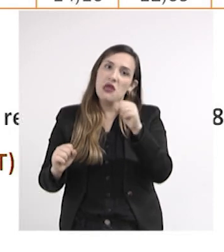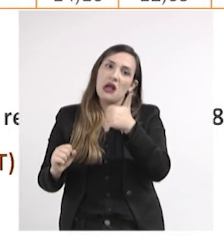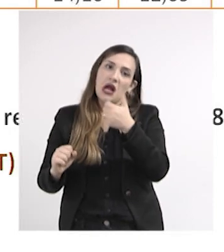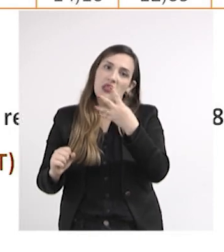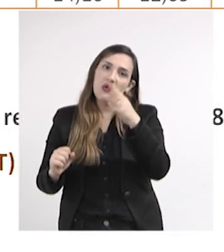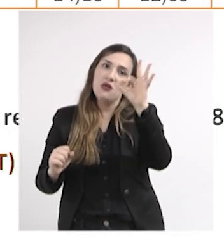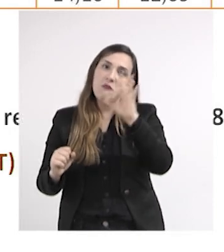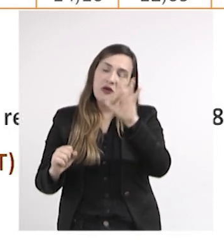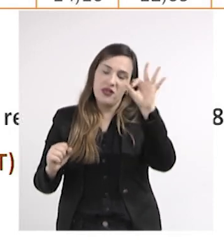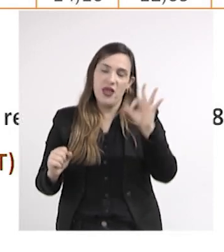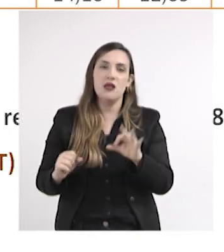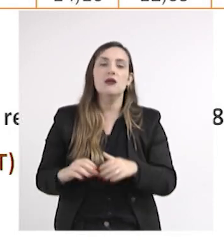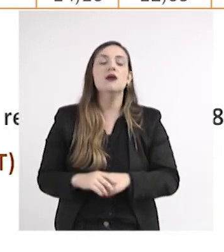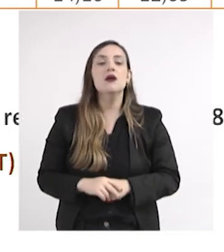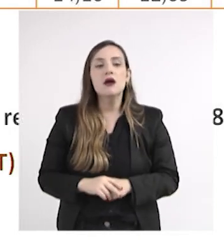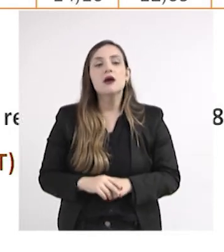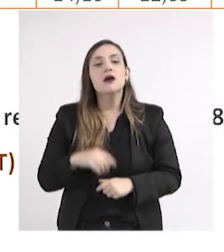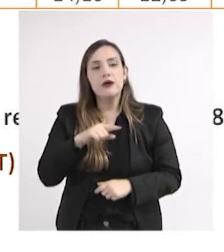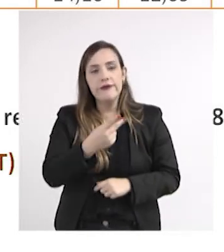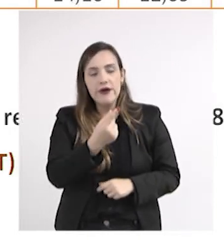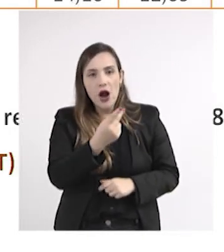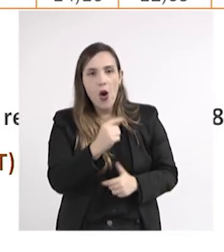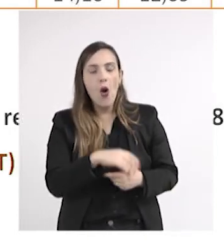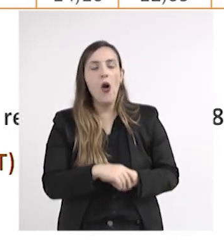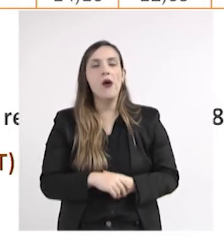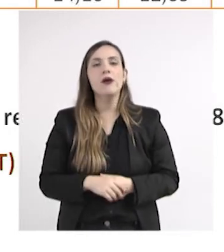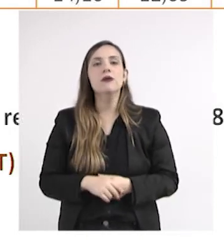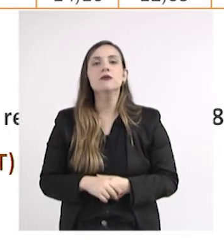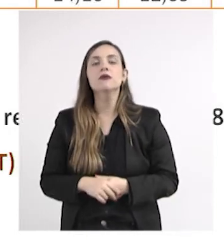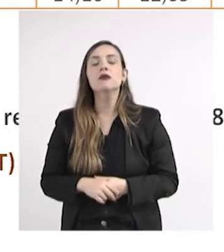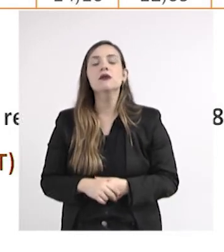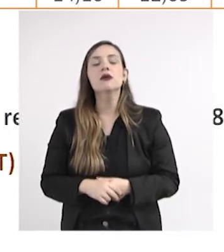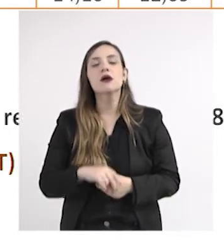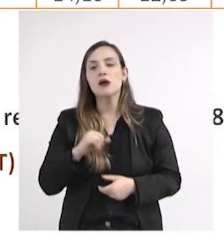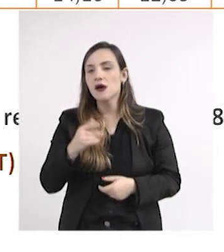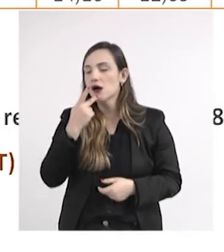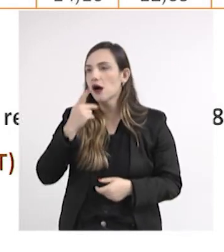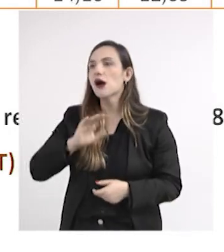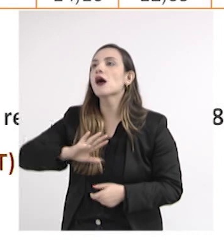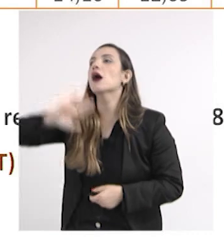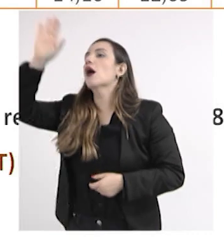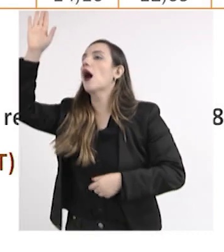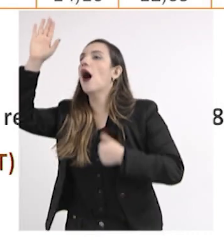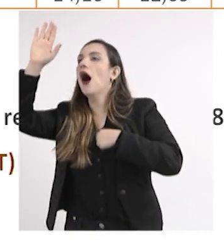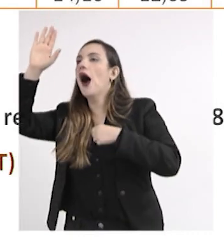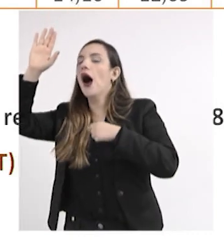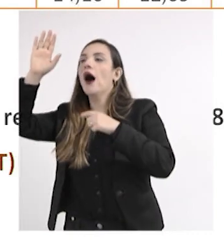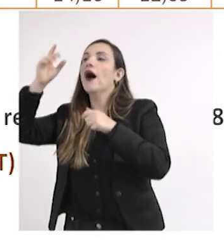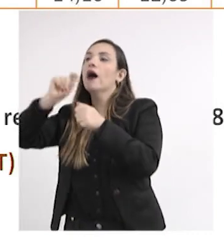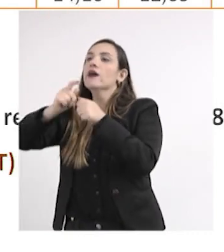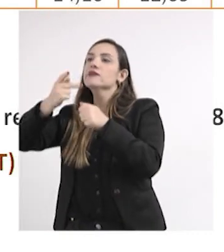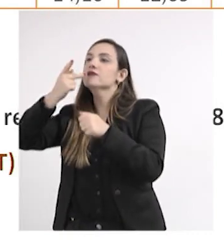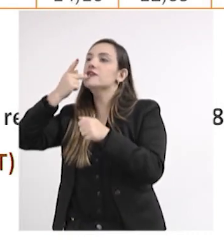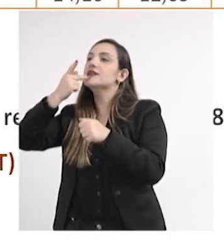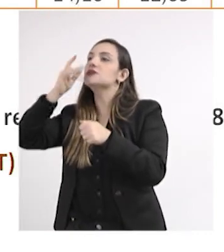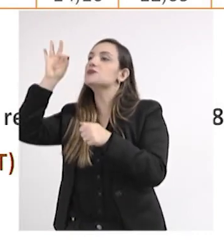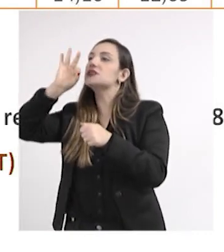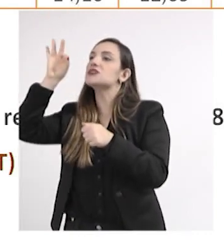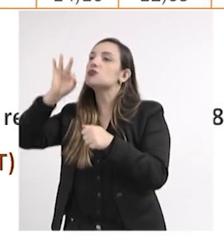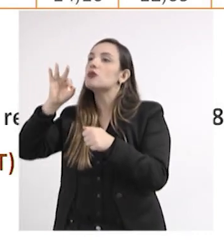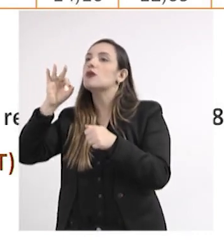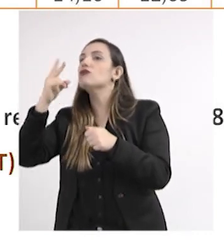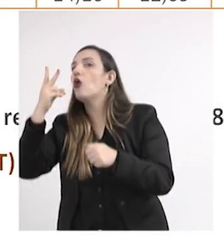14,28% desse valor de tarifa mediante os lances ofertados pelos proponentes. Daí